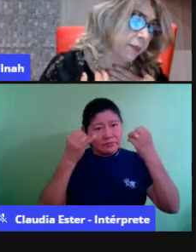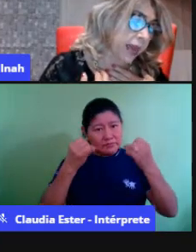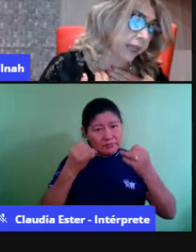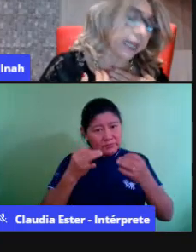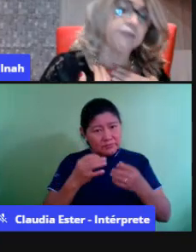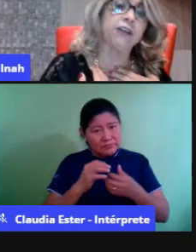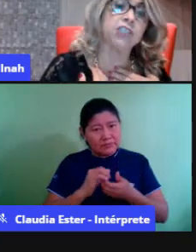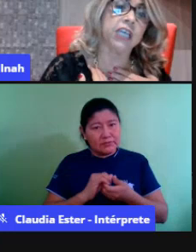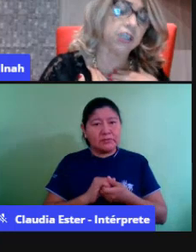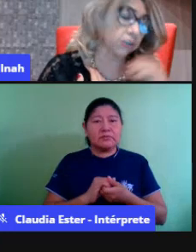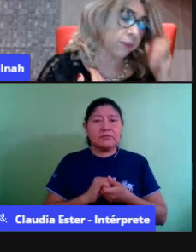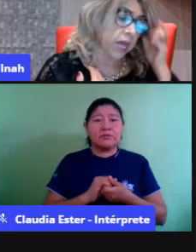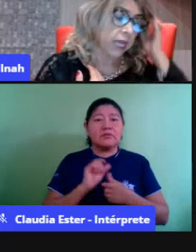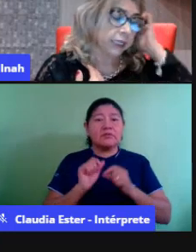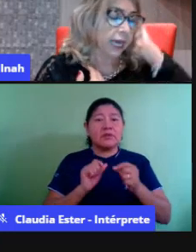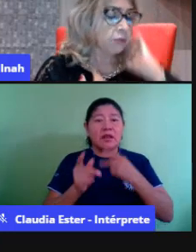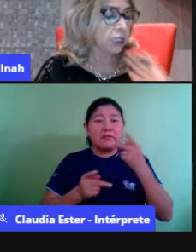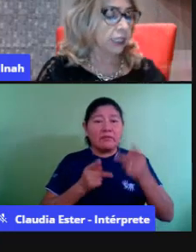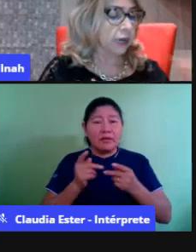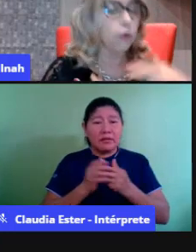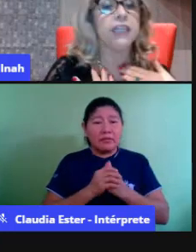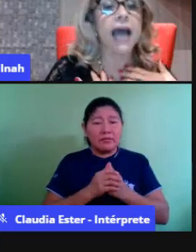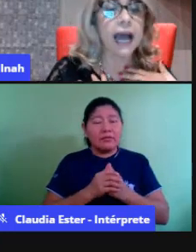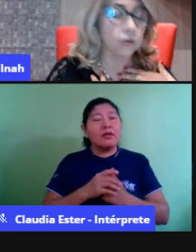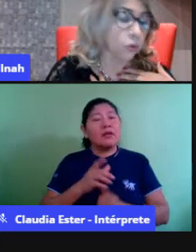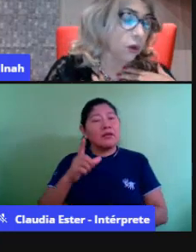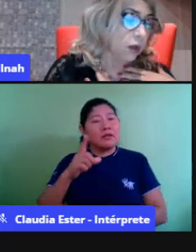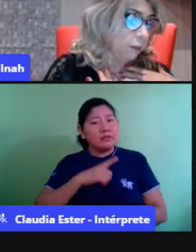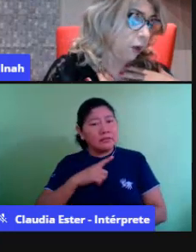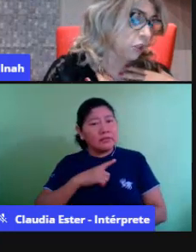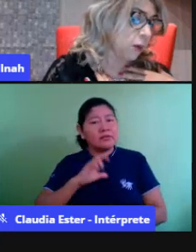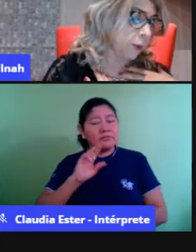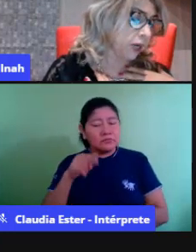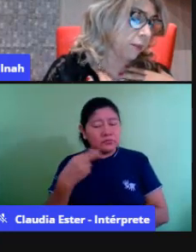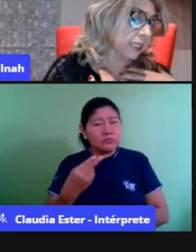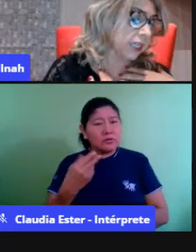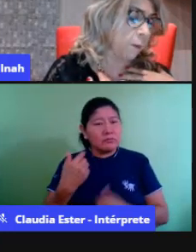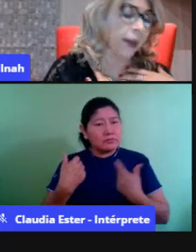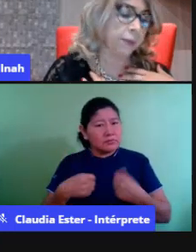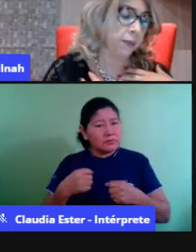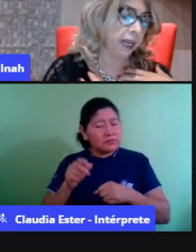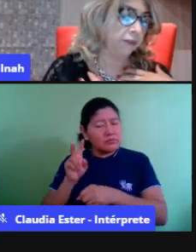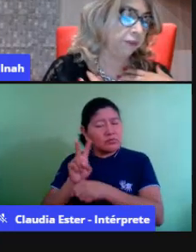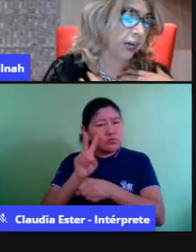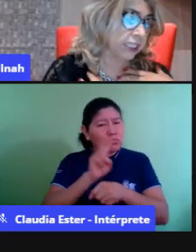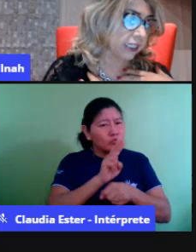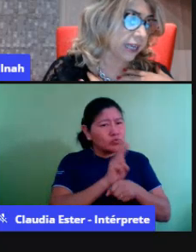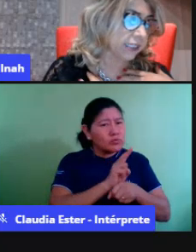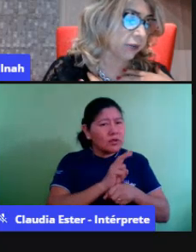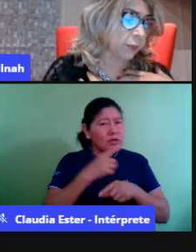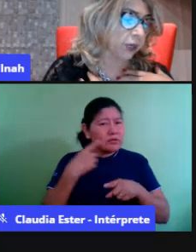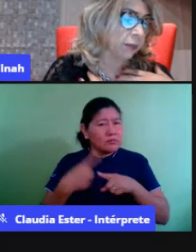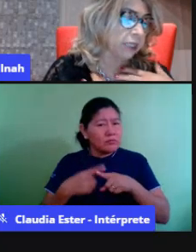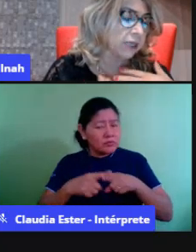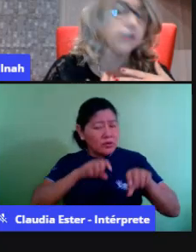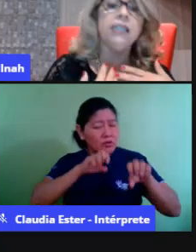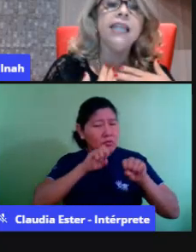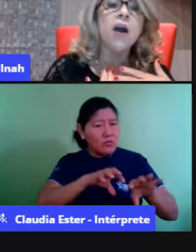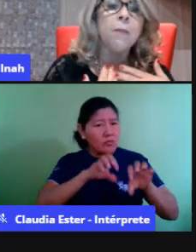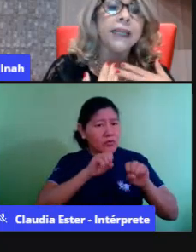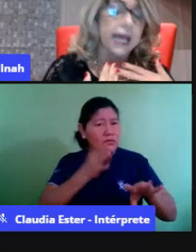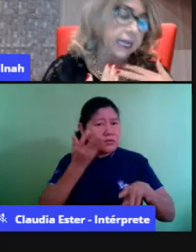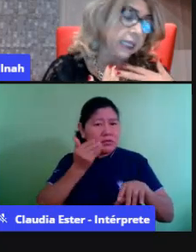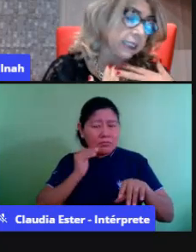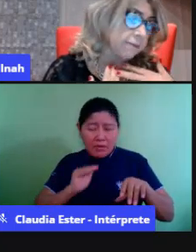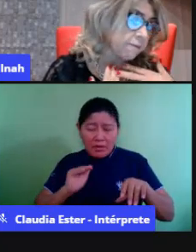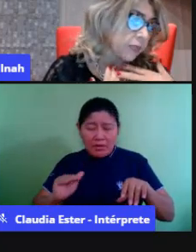Esther Barbieri, que ela fala o seguinte: temos que ter cuidado, pois uma programação para a primeira infância tem que ser uma programação que